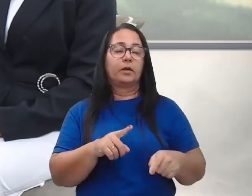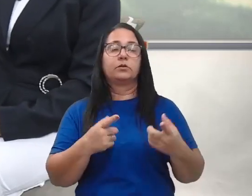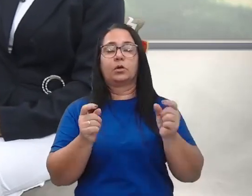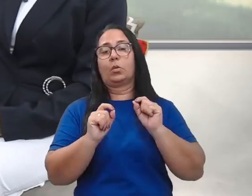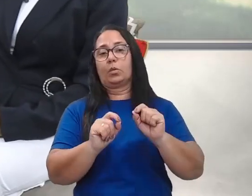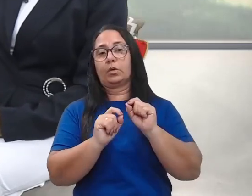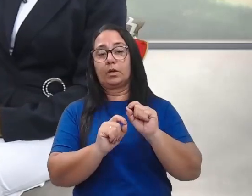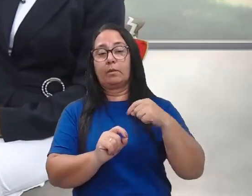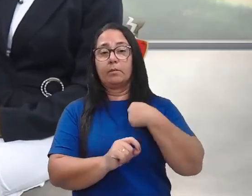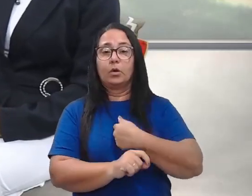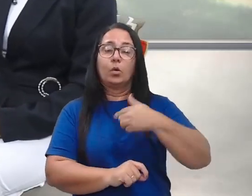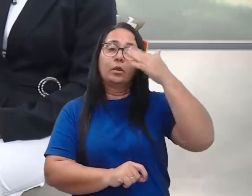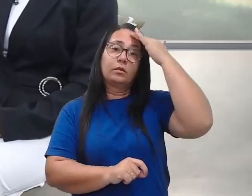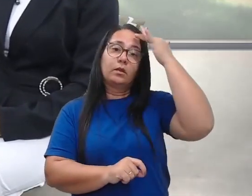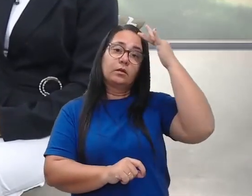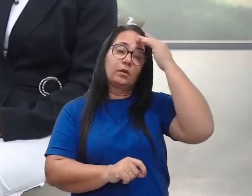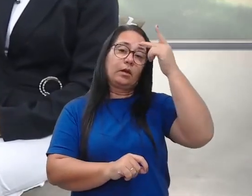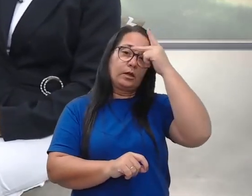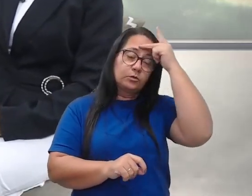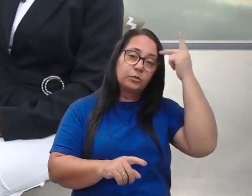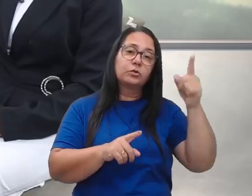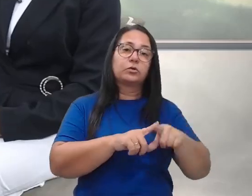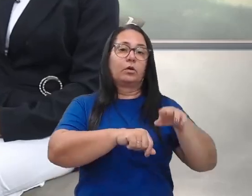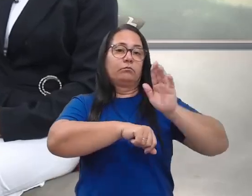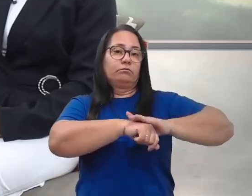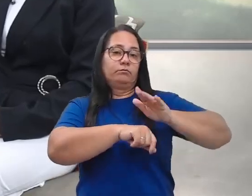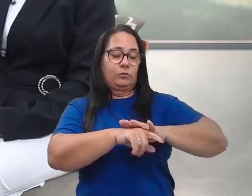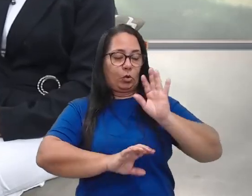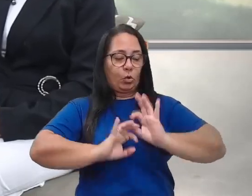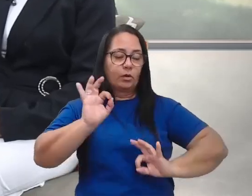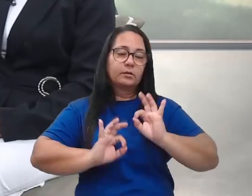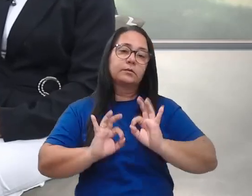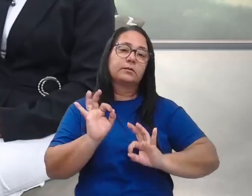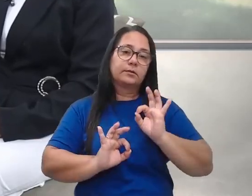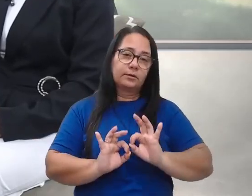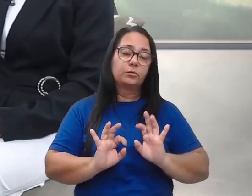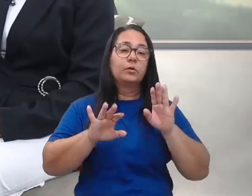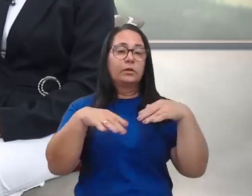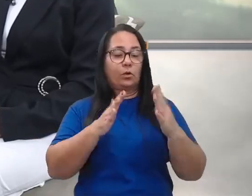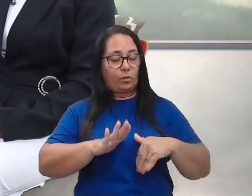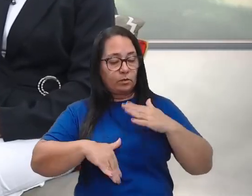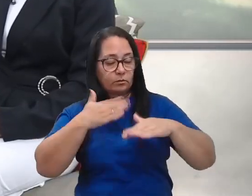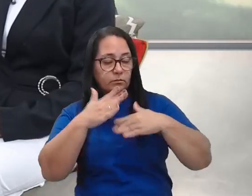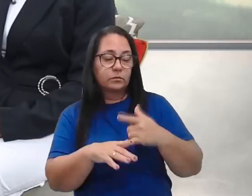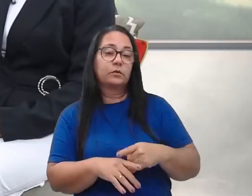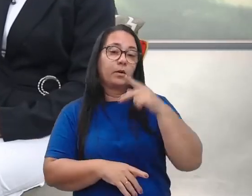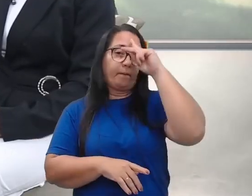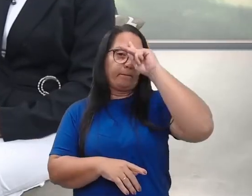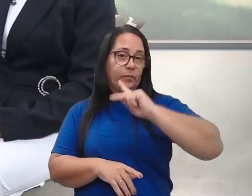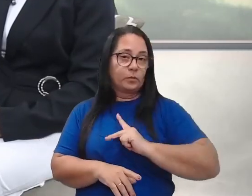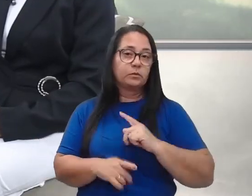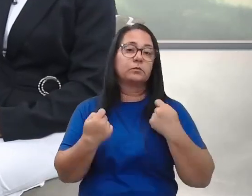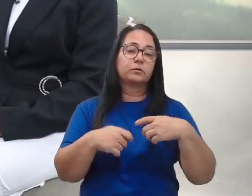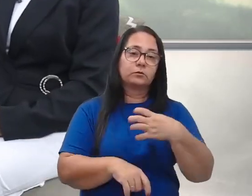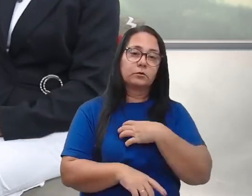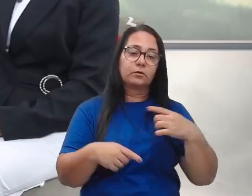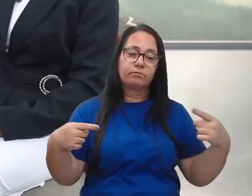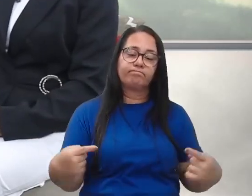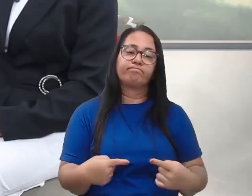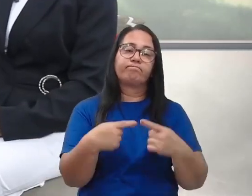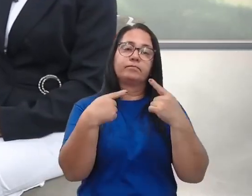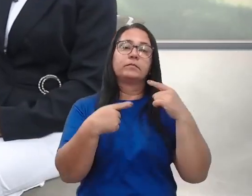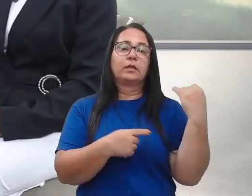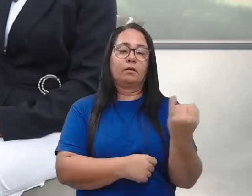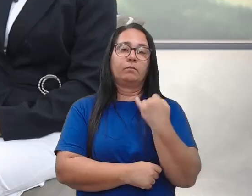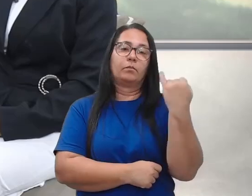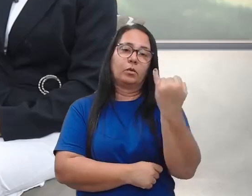quem está por trás organizando aquilo ali. Então, esse desenvolvimento pessoal vai impactar diretamente e é muito importante para que as